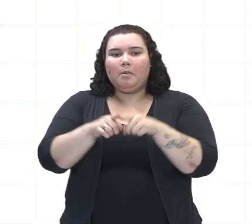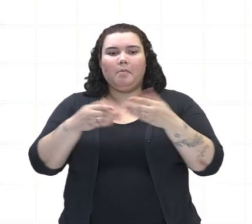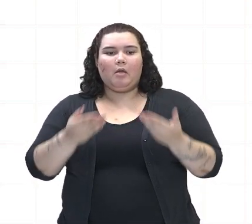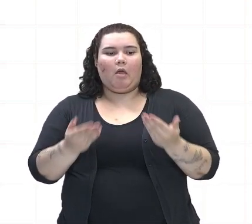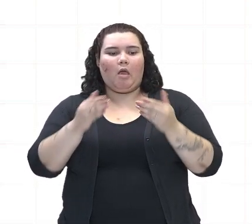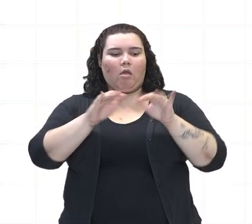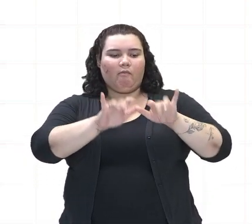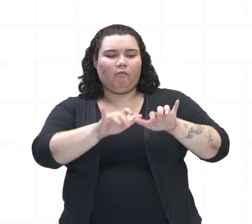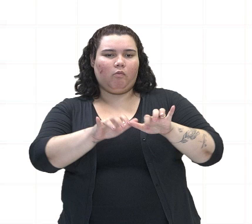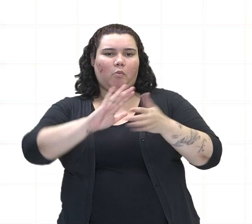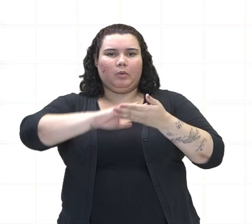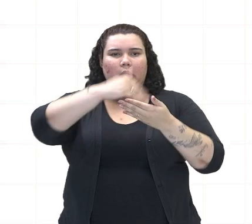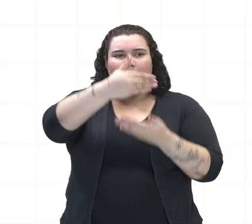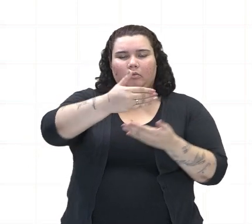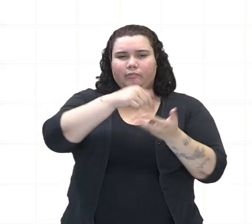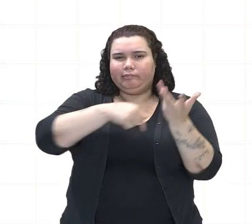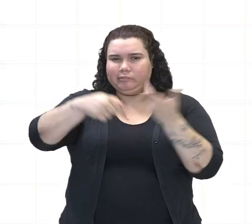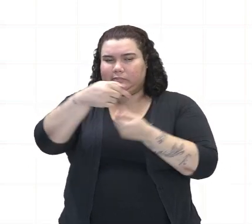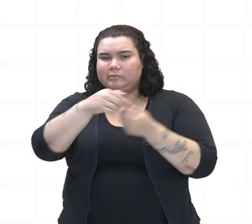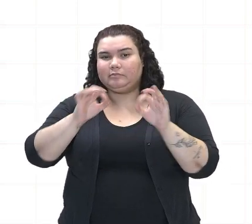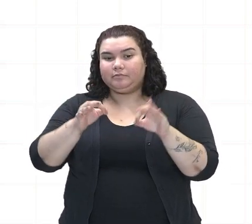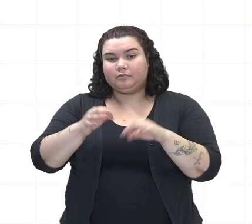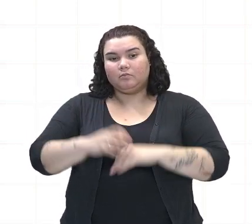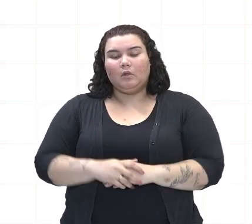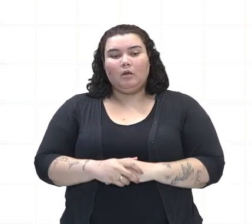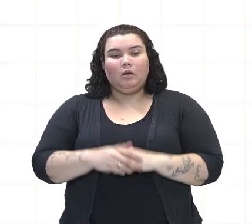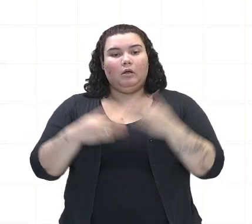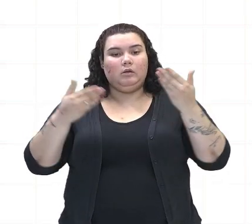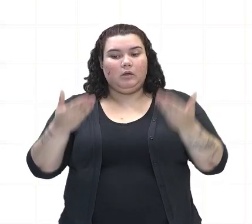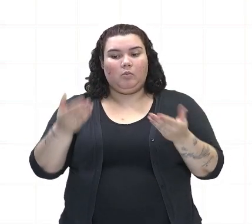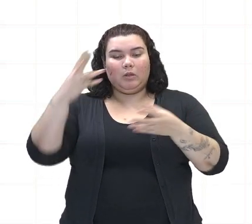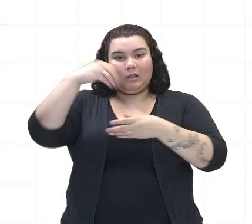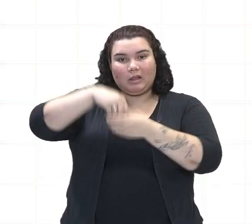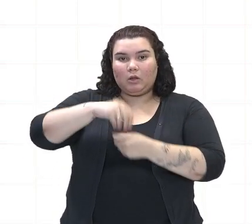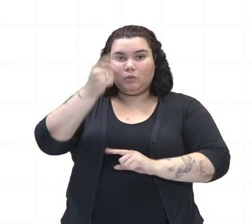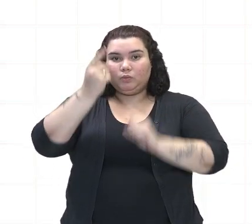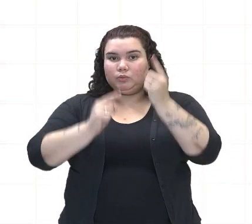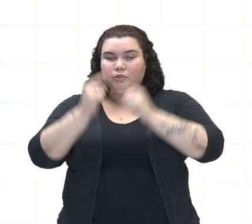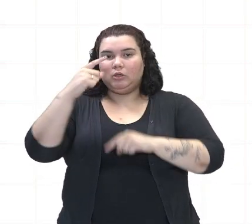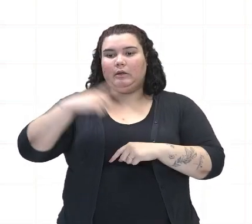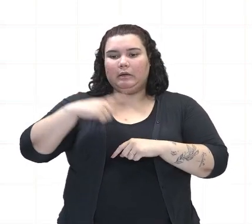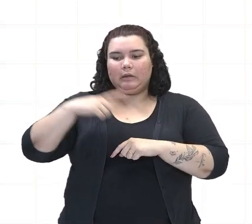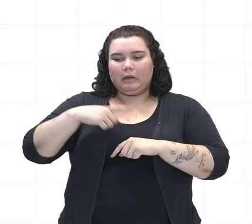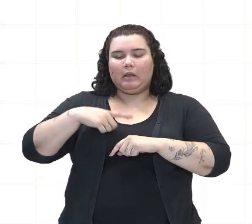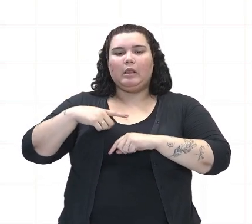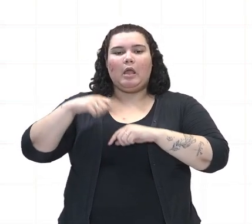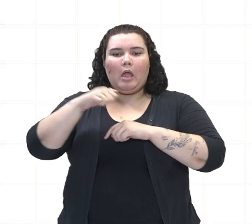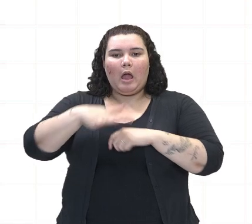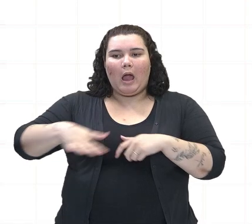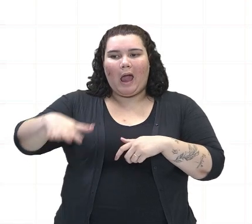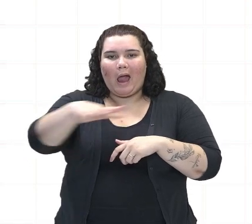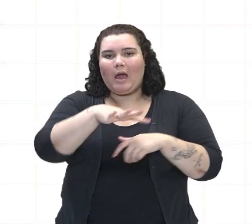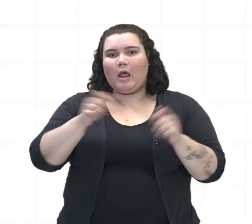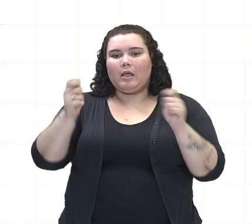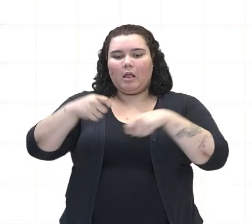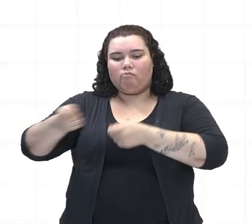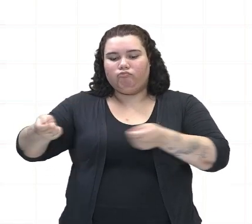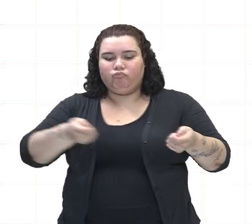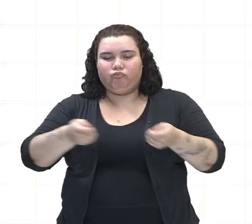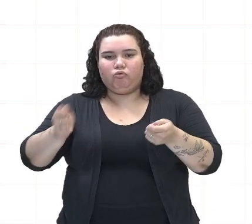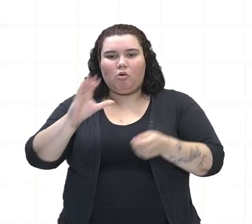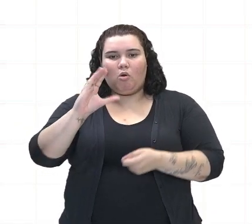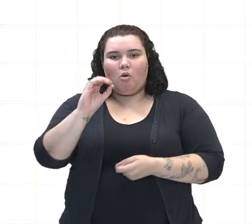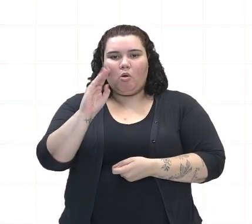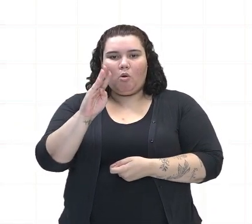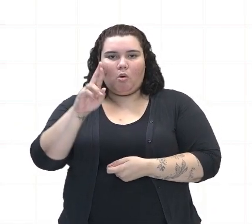né, para os equipamentos hoje em dia e devido às reservas de cobre no Chile, isso acabou sendo importante por lá, né?